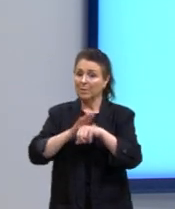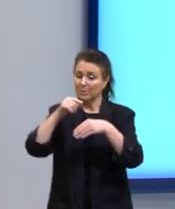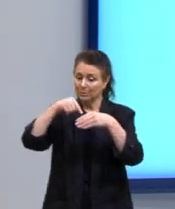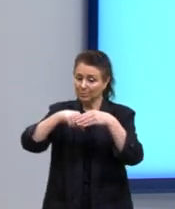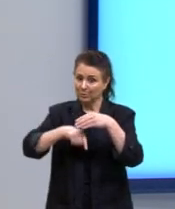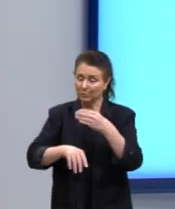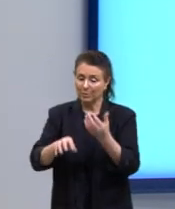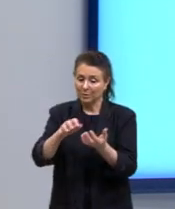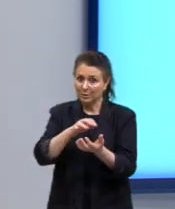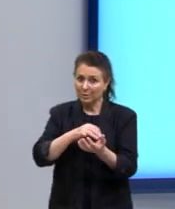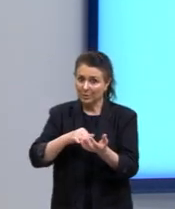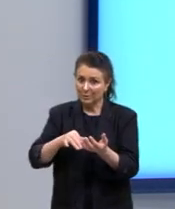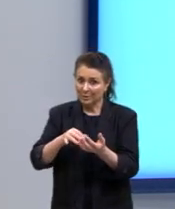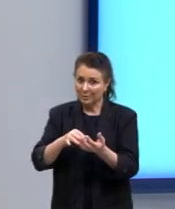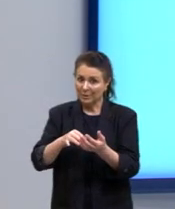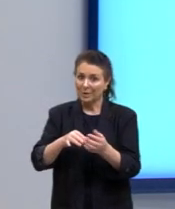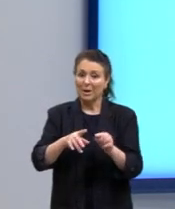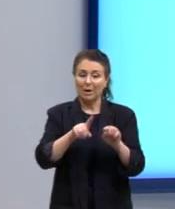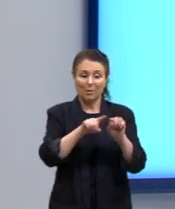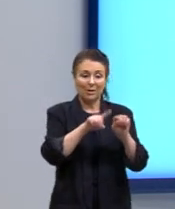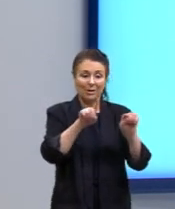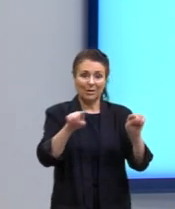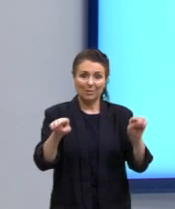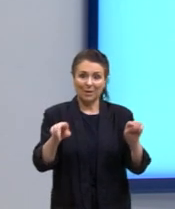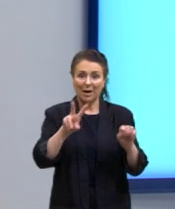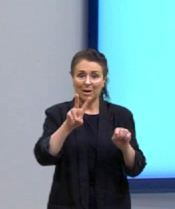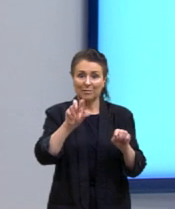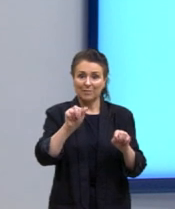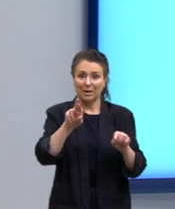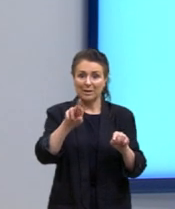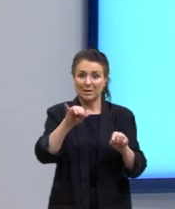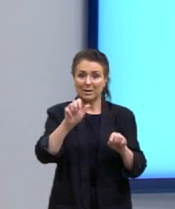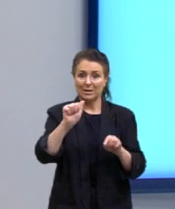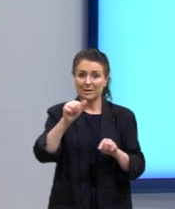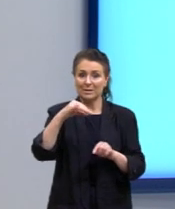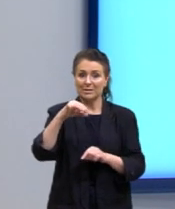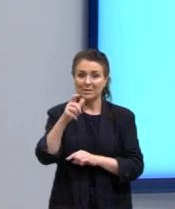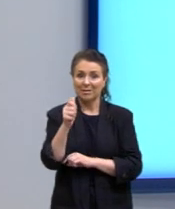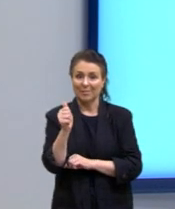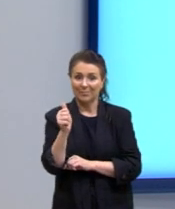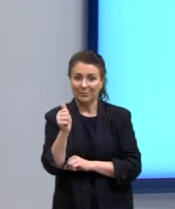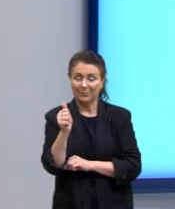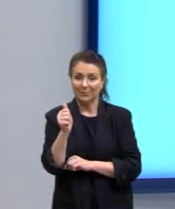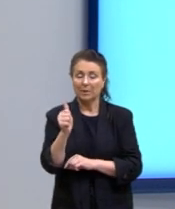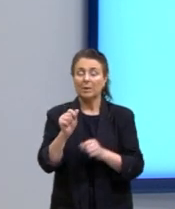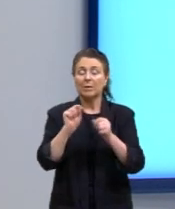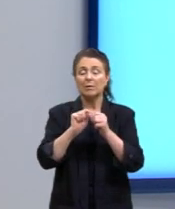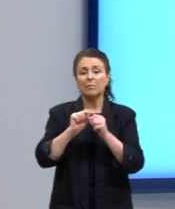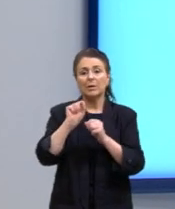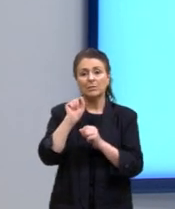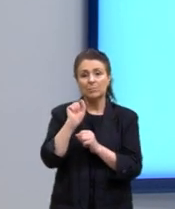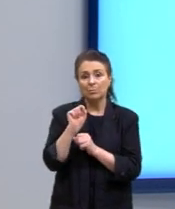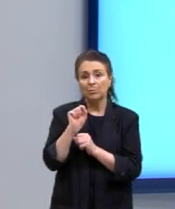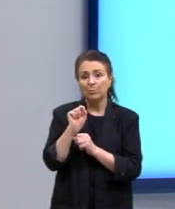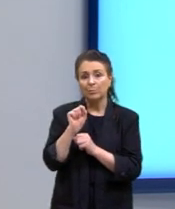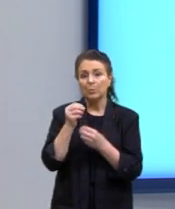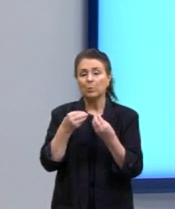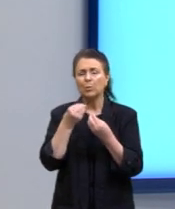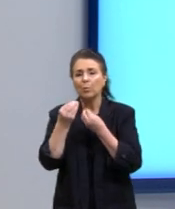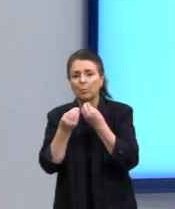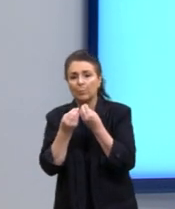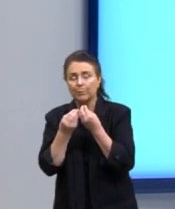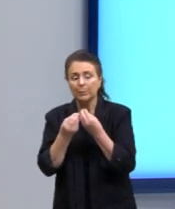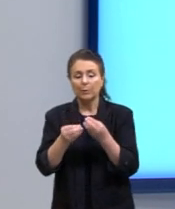calculamos o que a gente chama de variância para calcular a variância nós fazemos o seguinte então